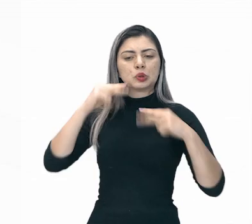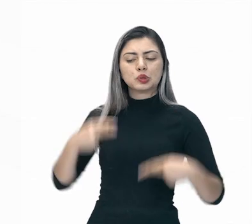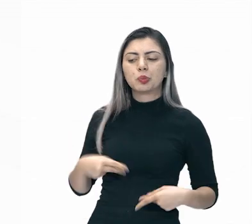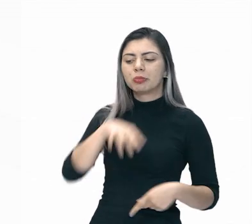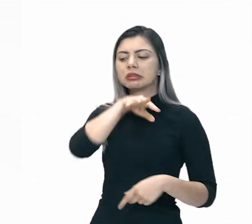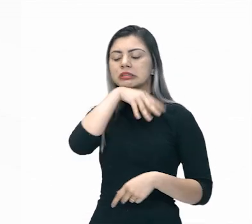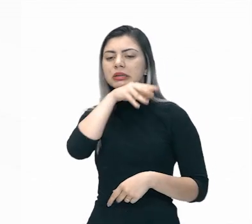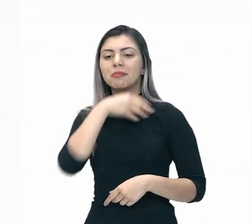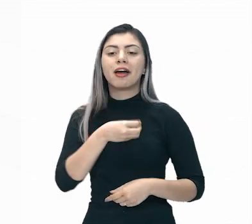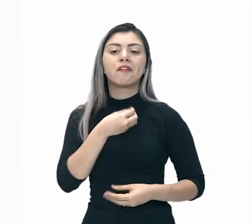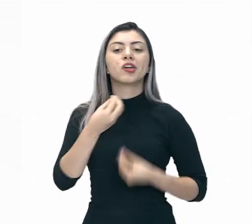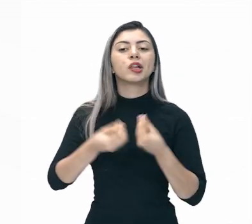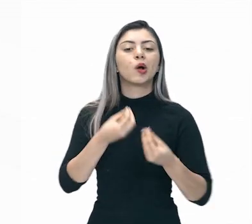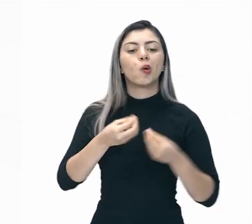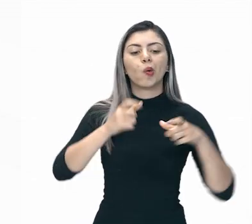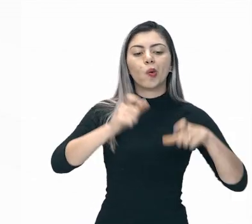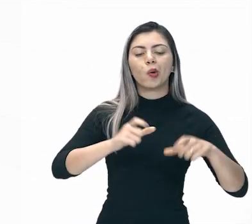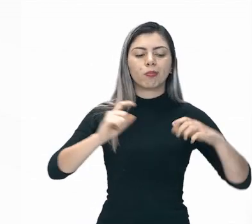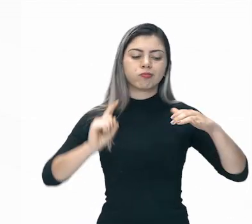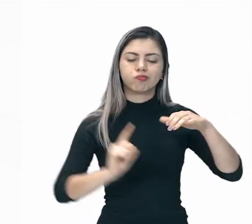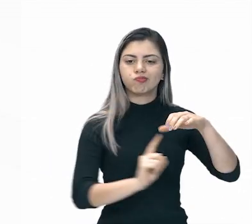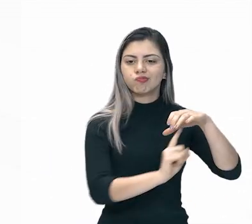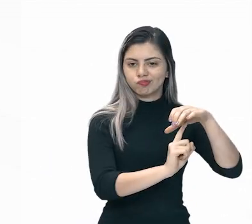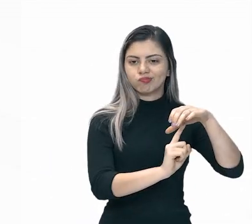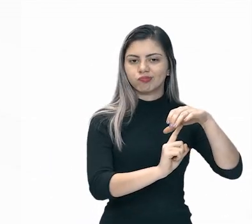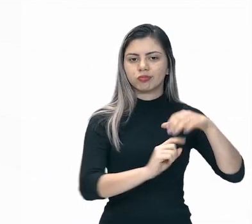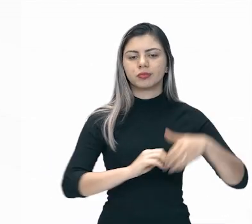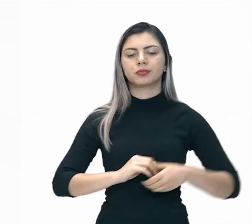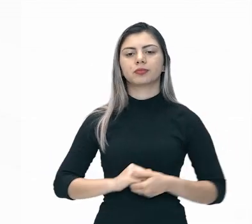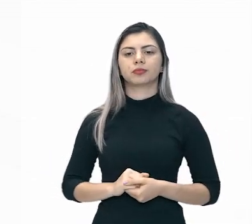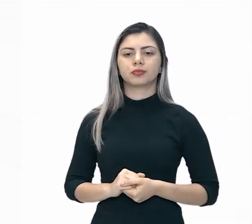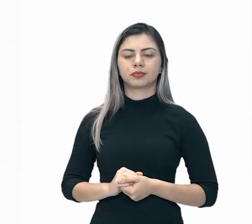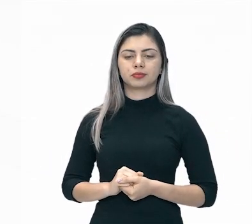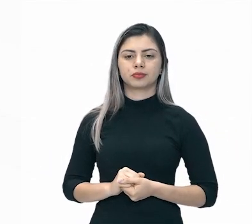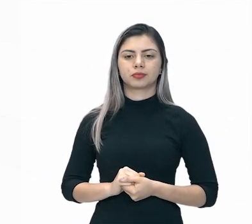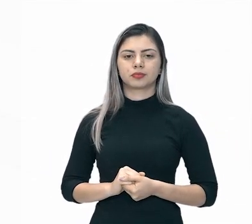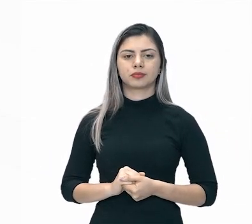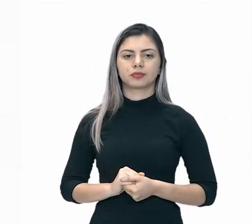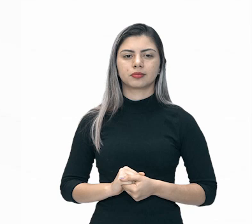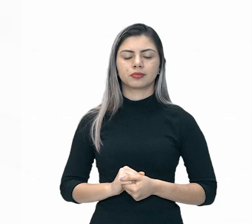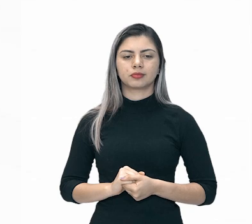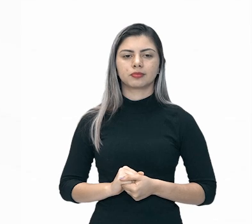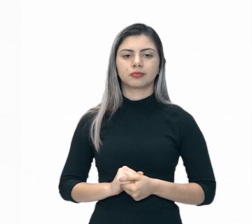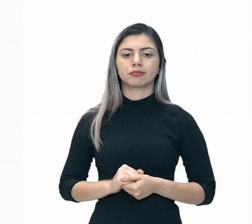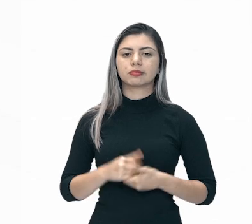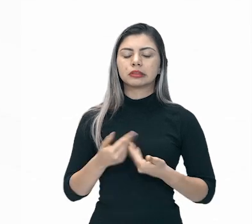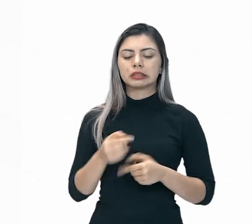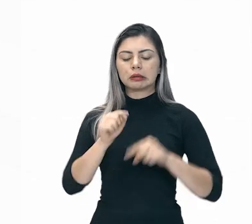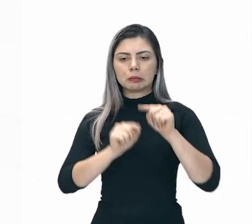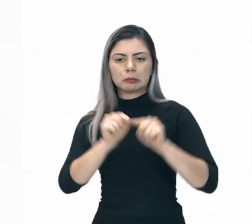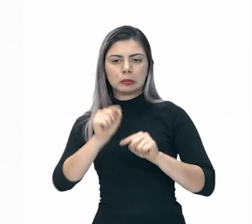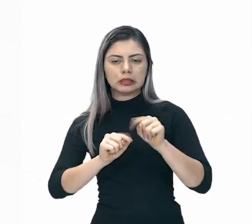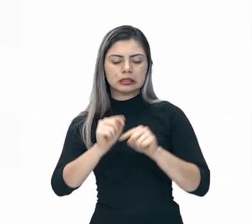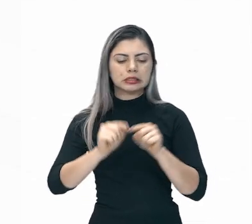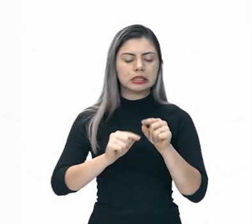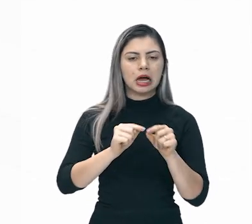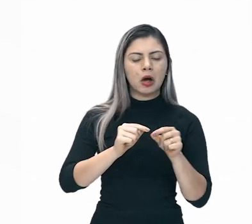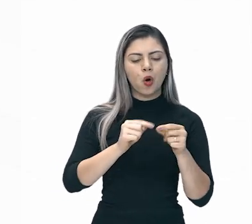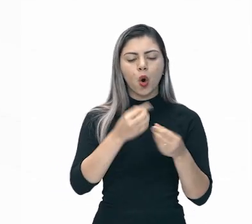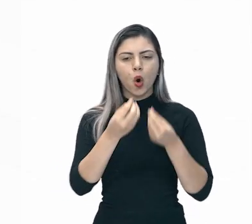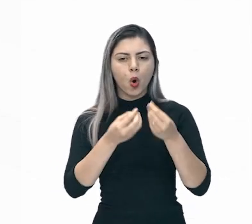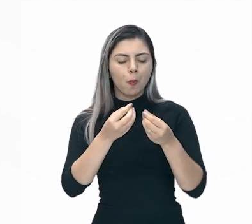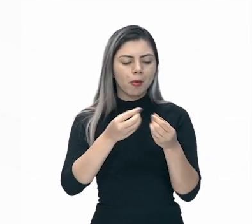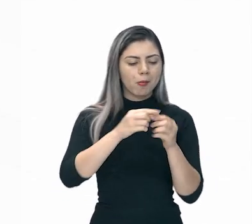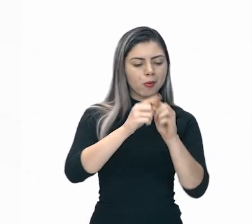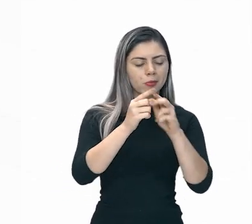animais a viverem em cavernas. Continuando, os objetos foram confeccionados